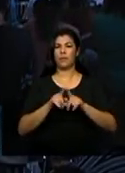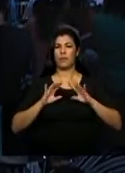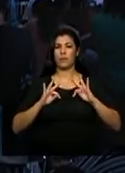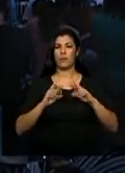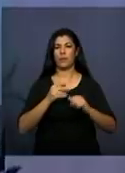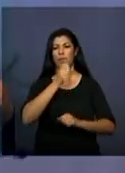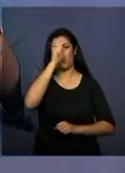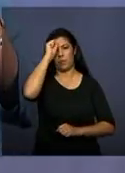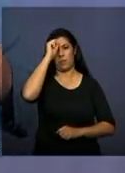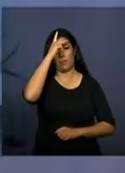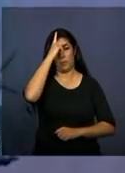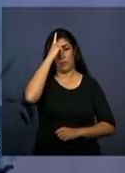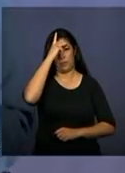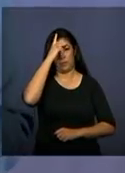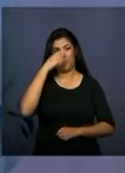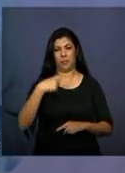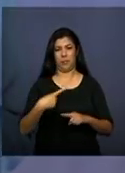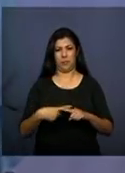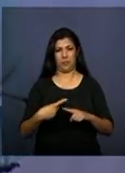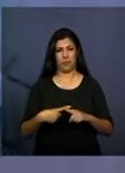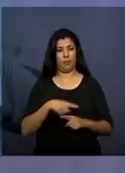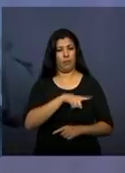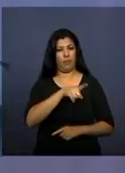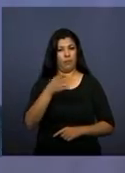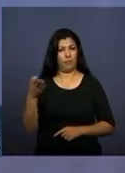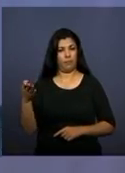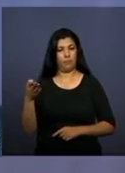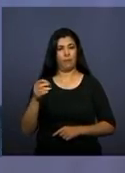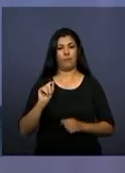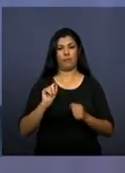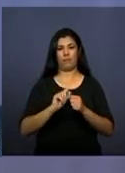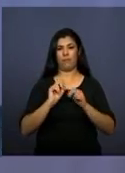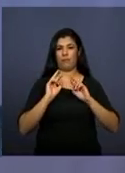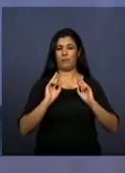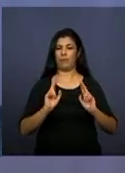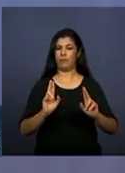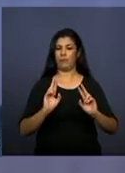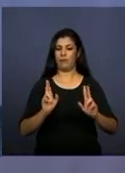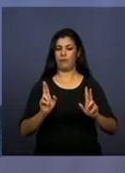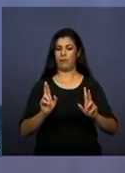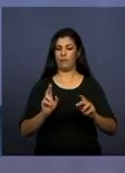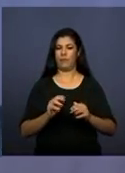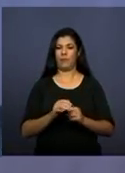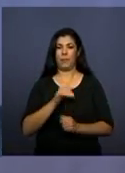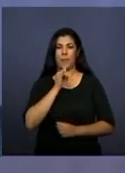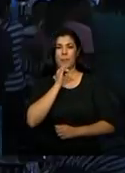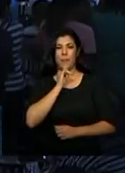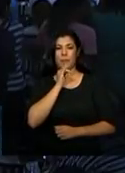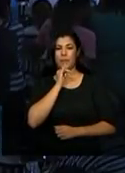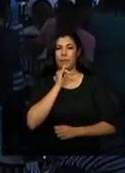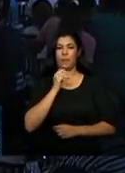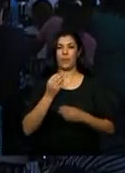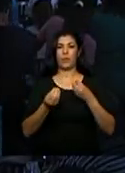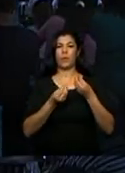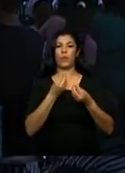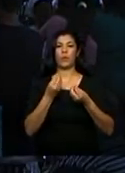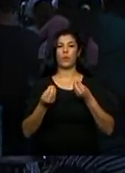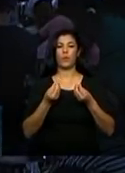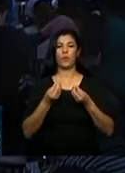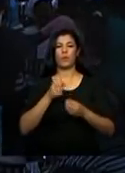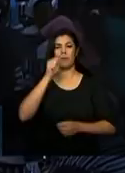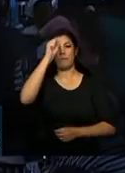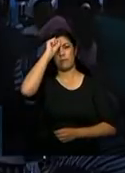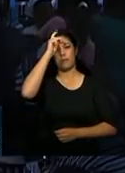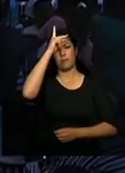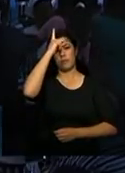os prefeitos. Eles fazem a diferença. Imaginem vocês a diferença que faz a prefeitura de